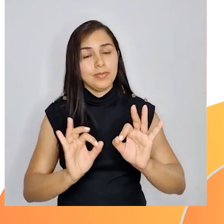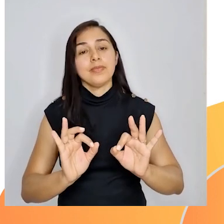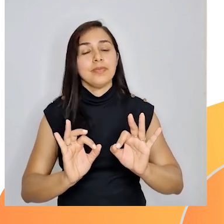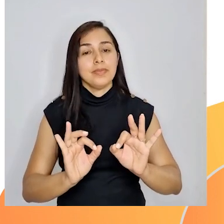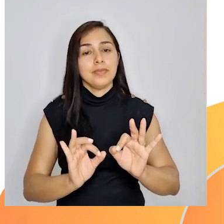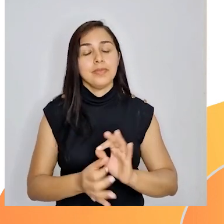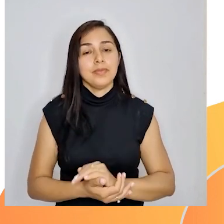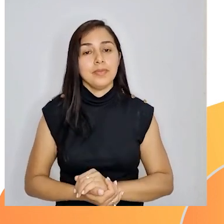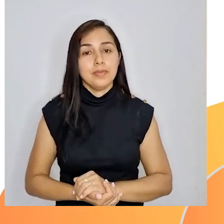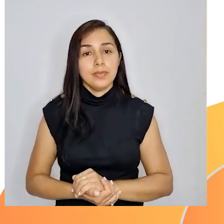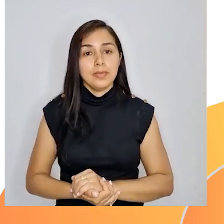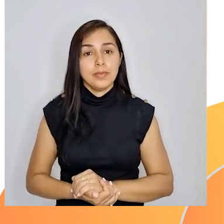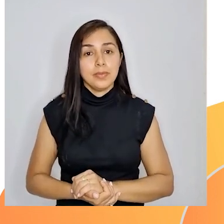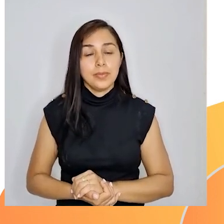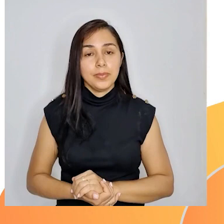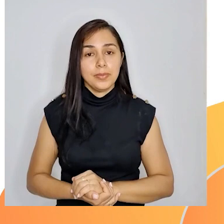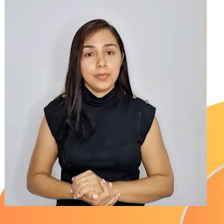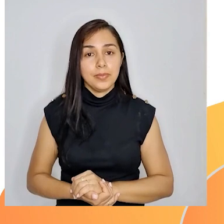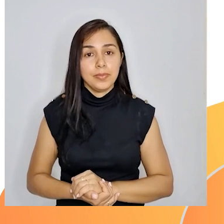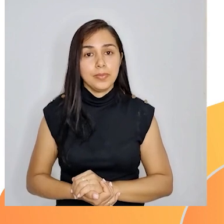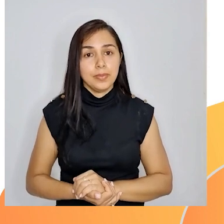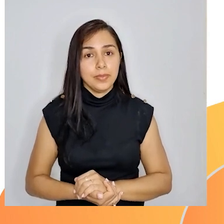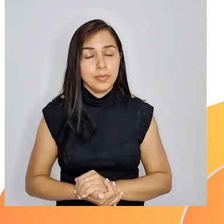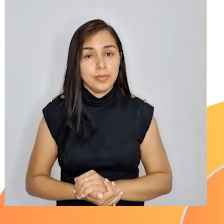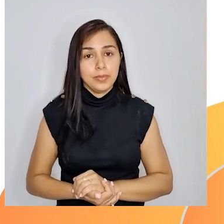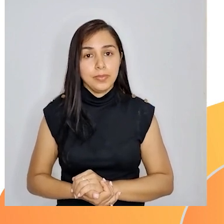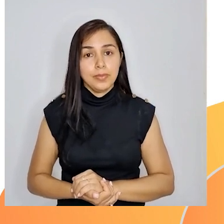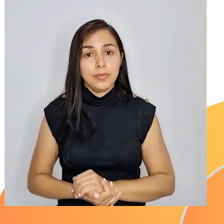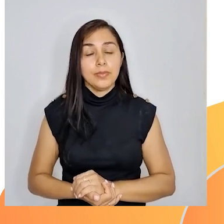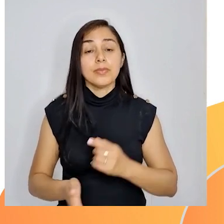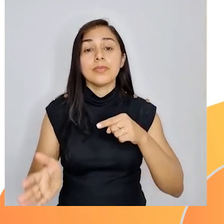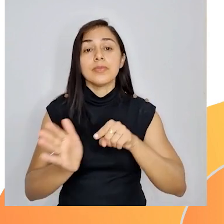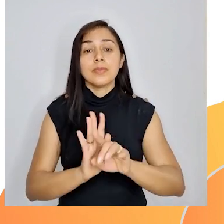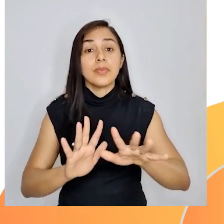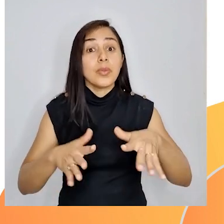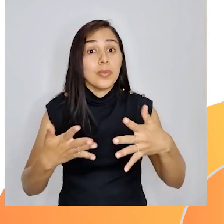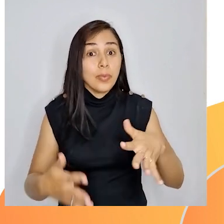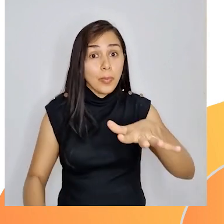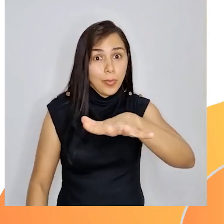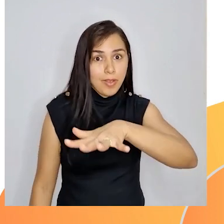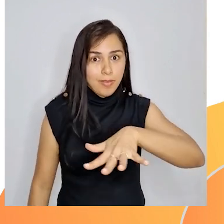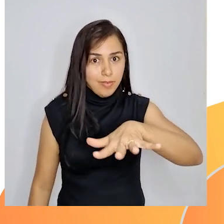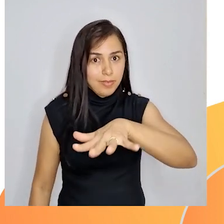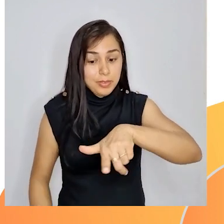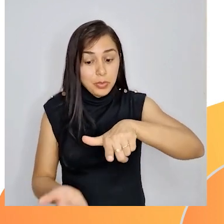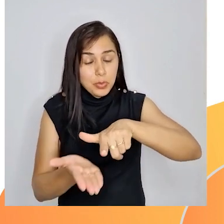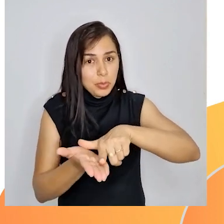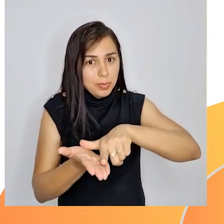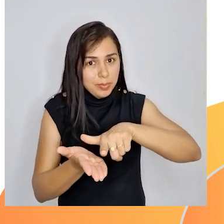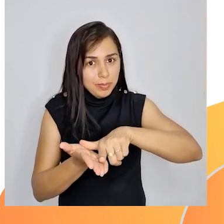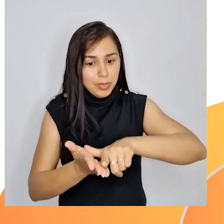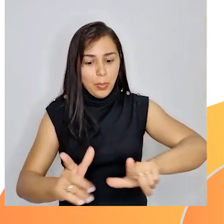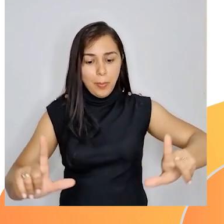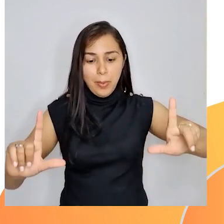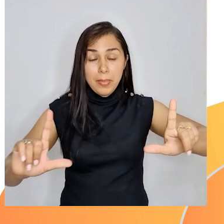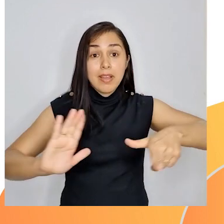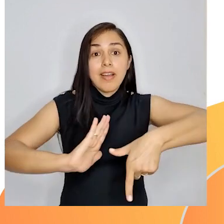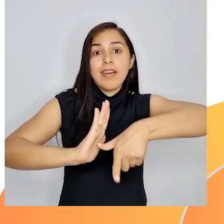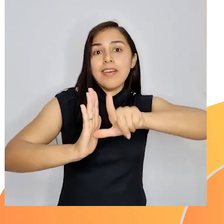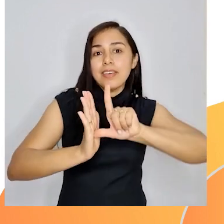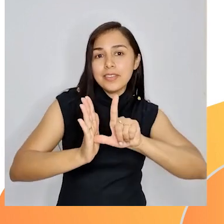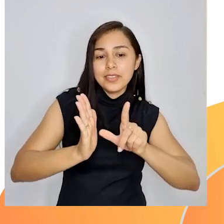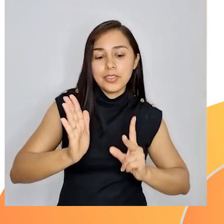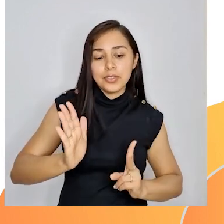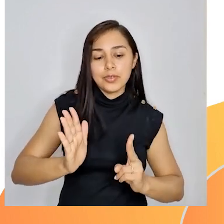nossa resolução porque ele fala aqui no final qual é a área do cartão antes de ser cortado esse cartão